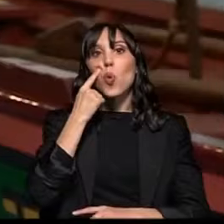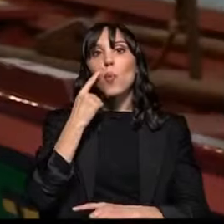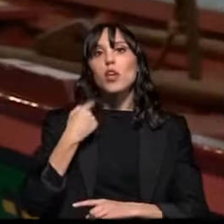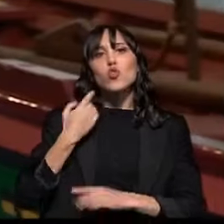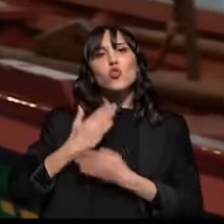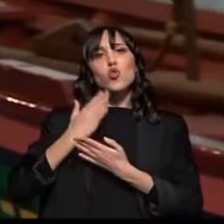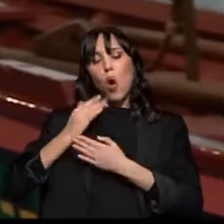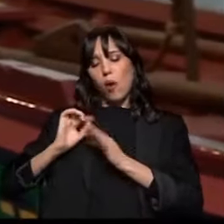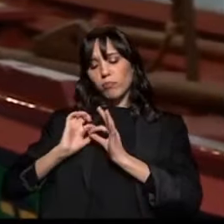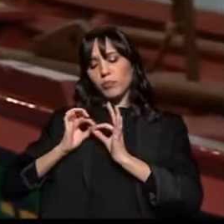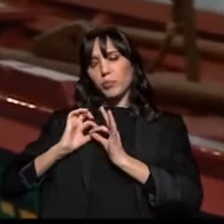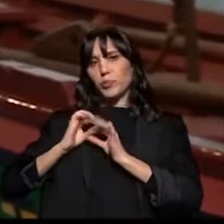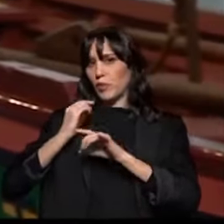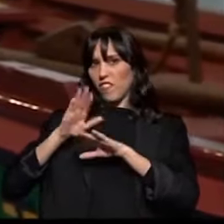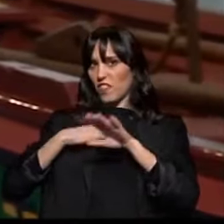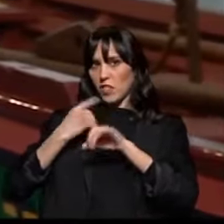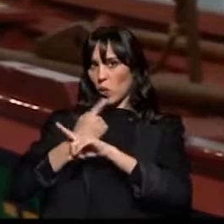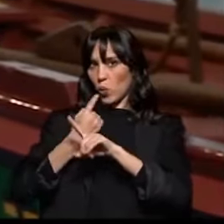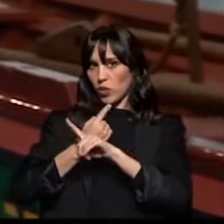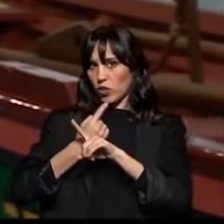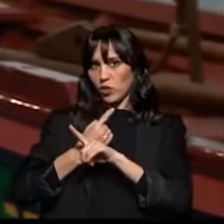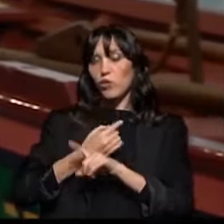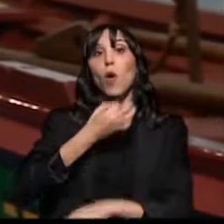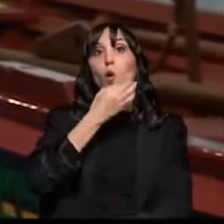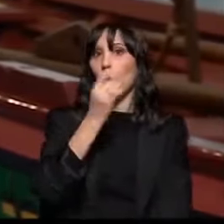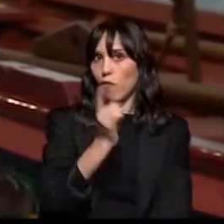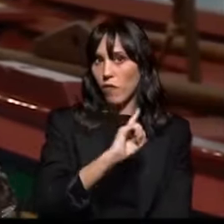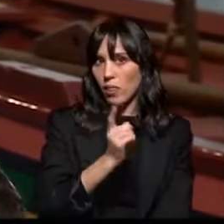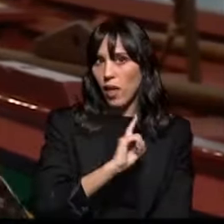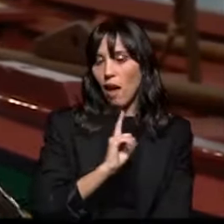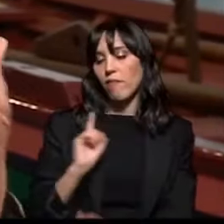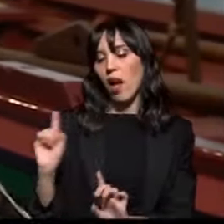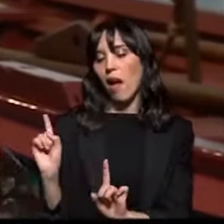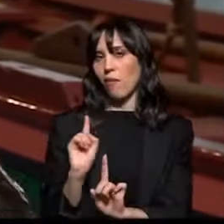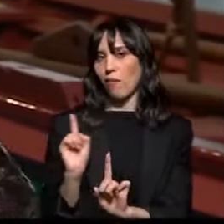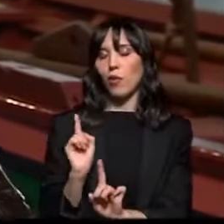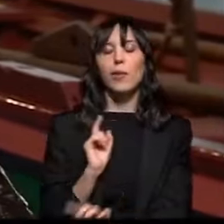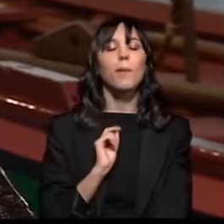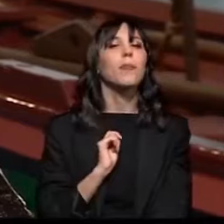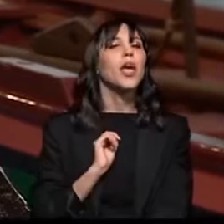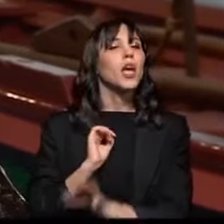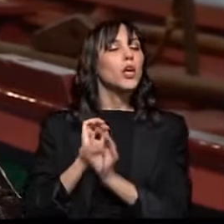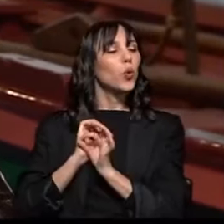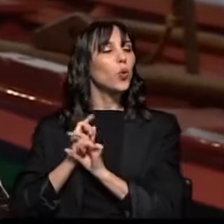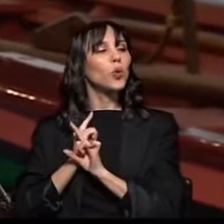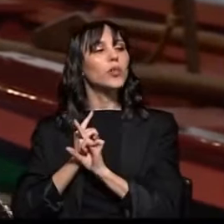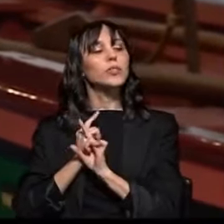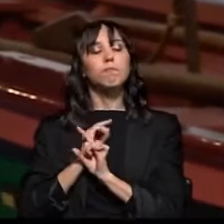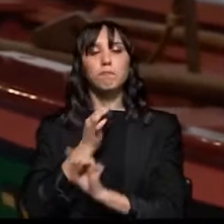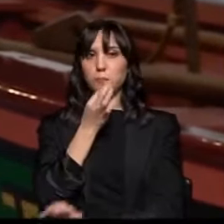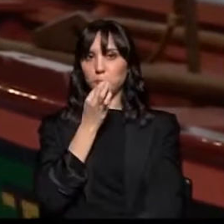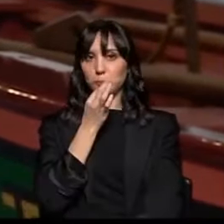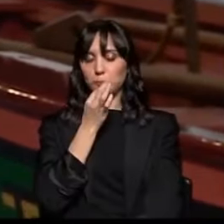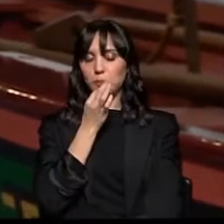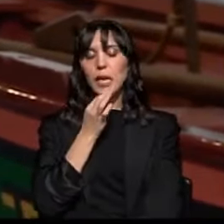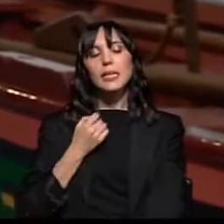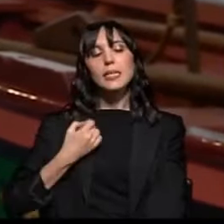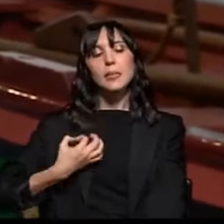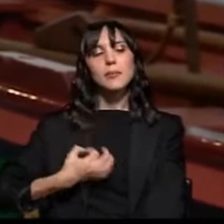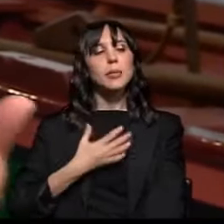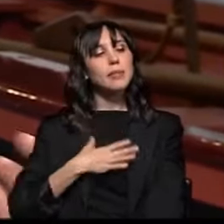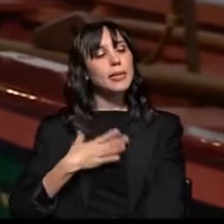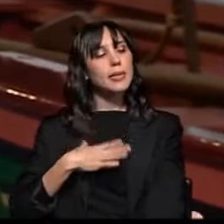Sim, figurante. E daí, pronto, aquele bicho que cresceu sempre comigo. Não tinha